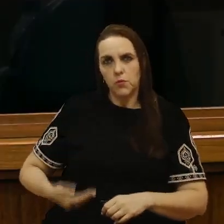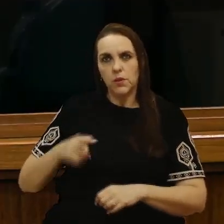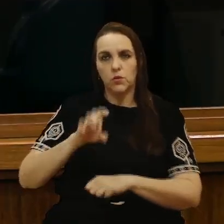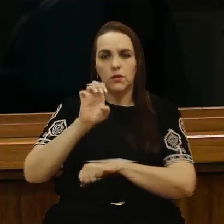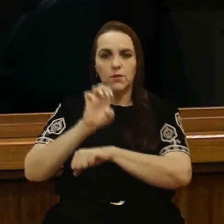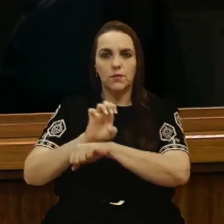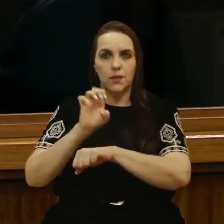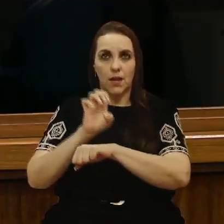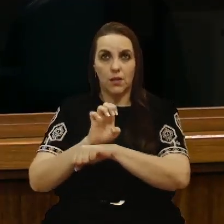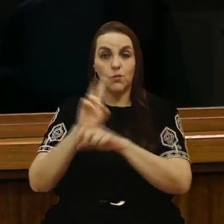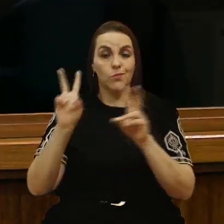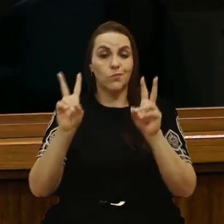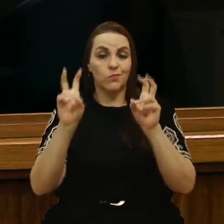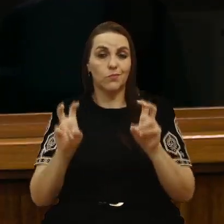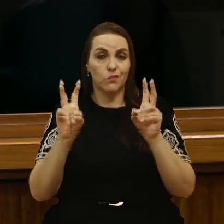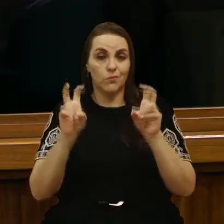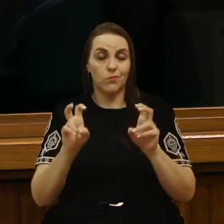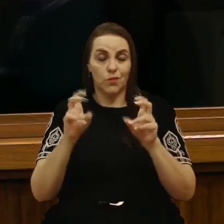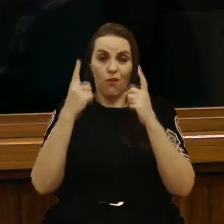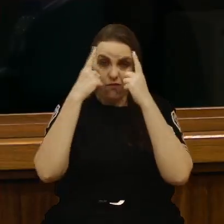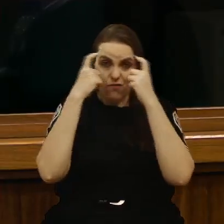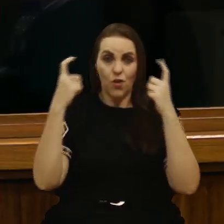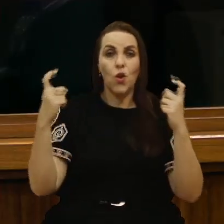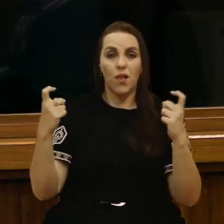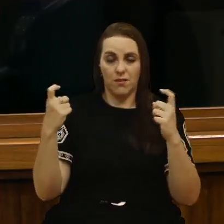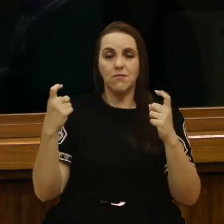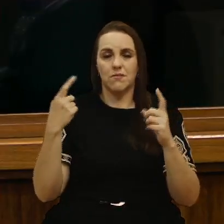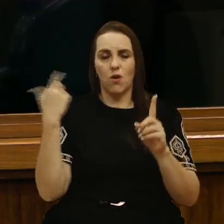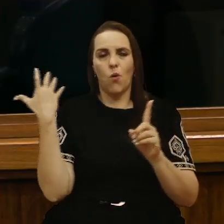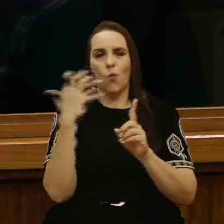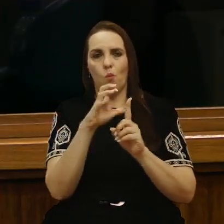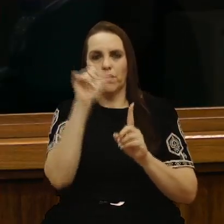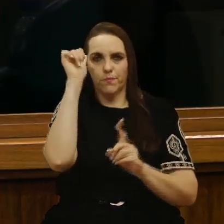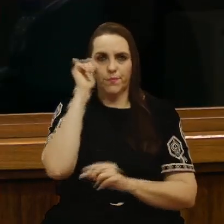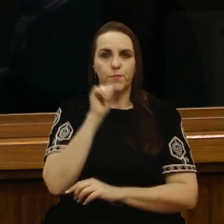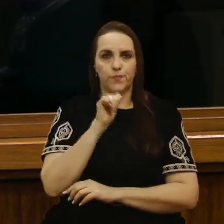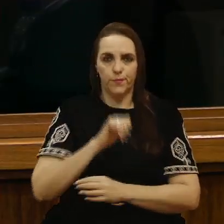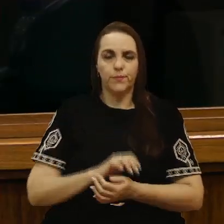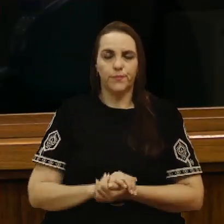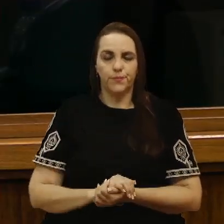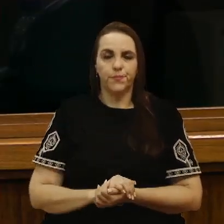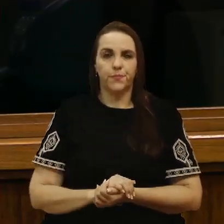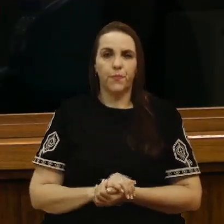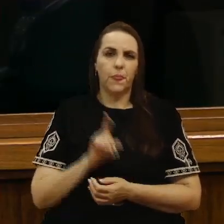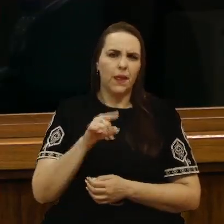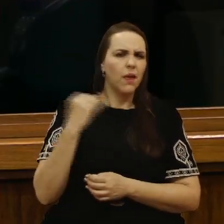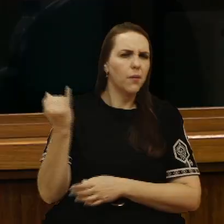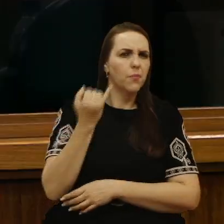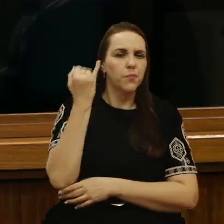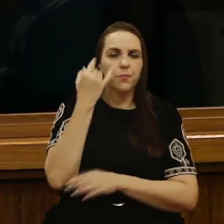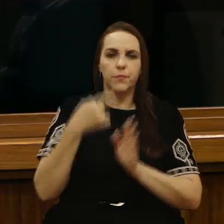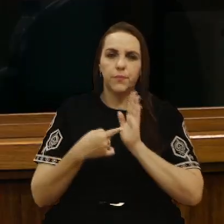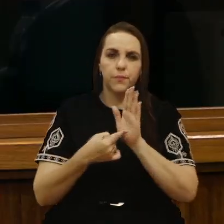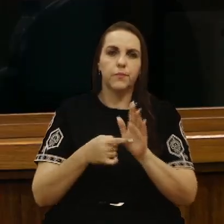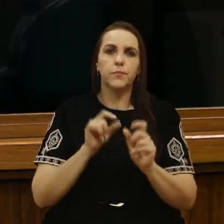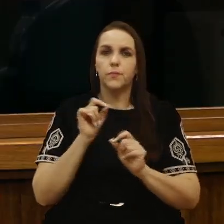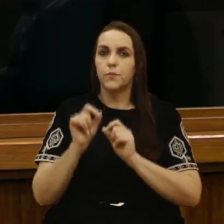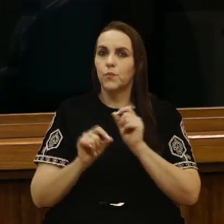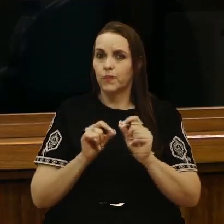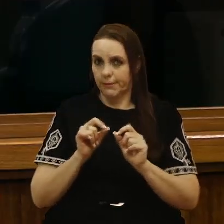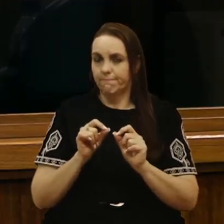da violência contra as mulheres. E uma das questões importantes que foi mostrada lá é o